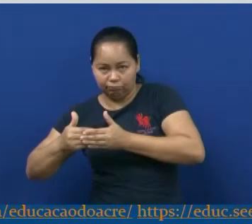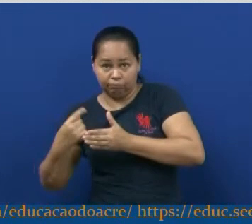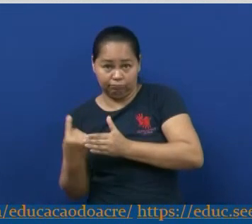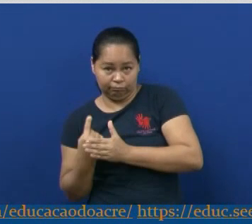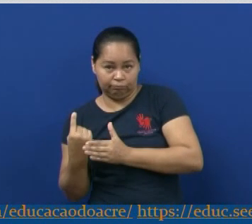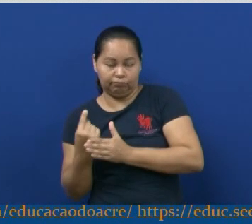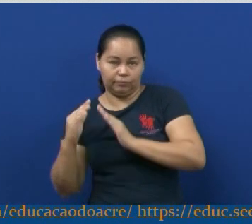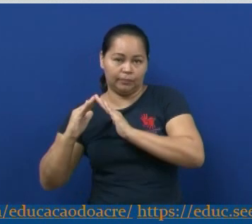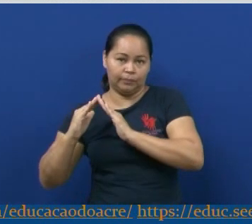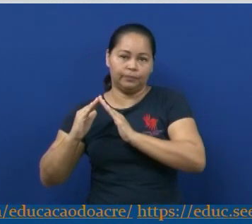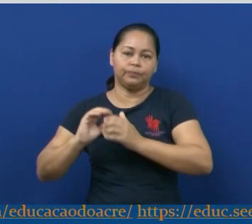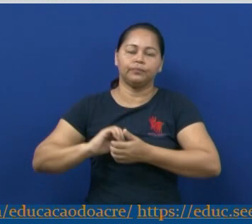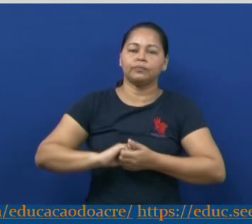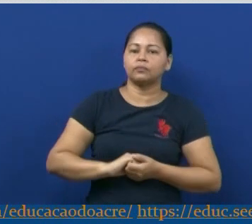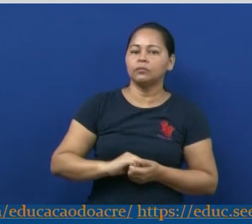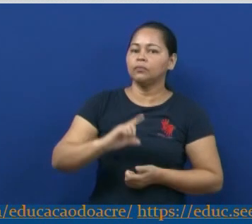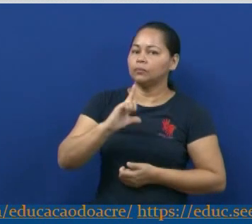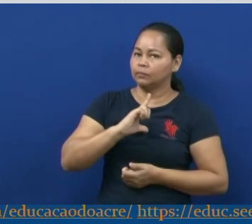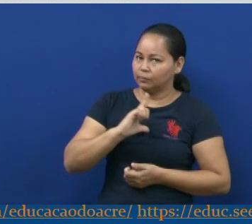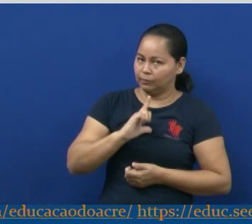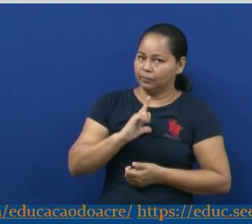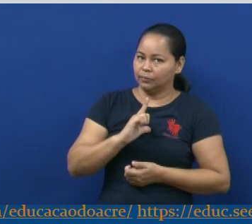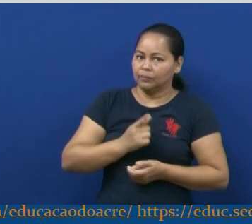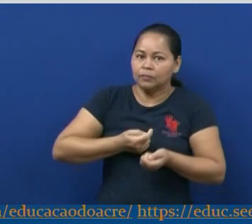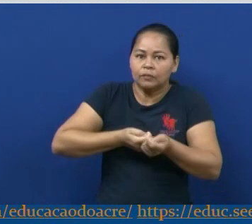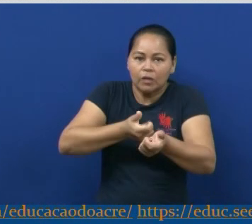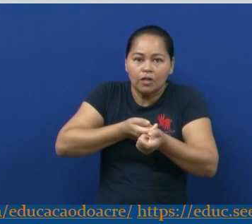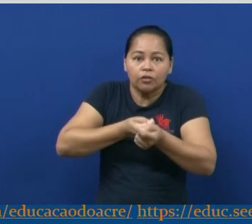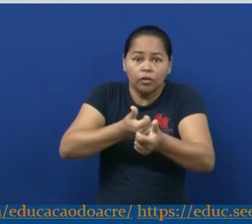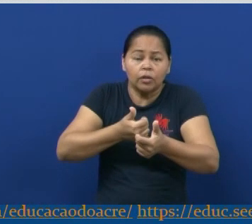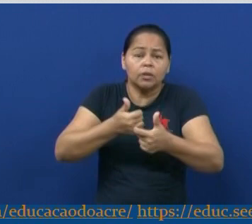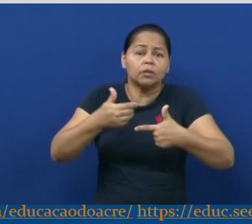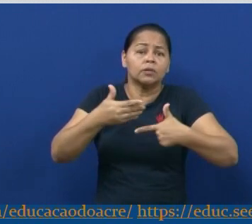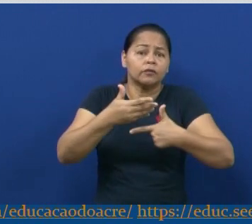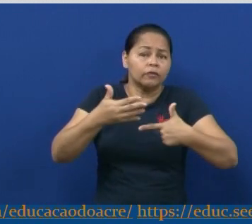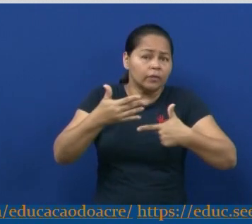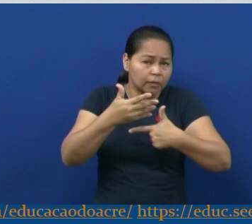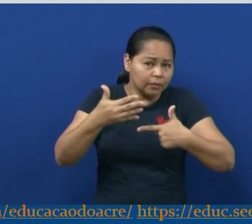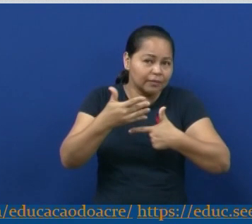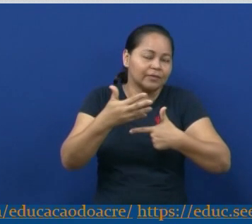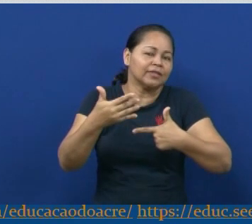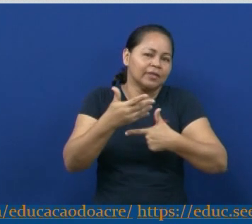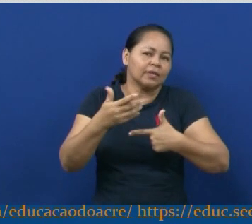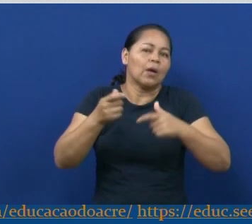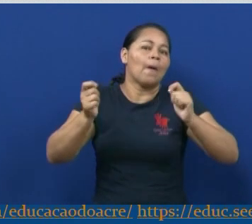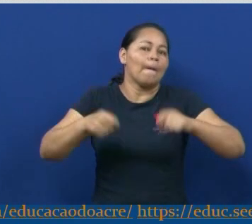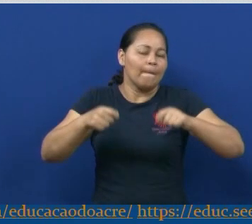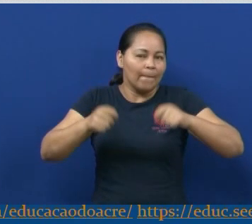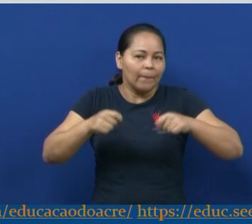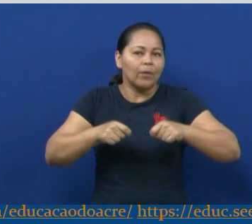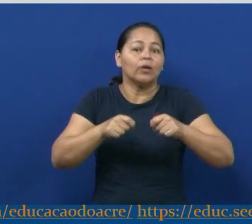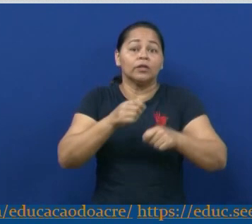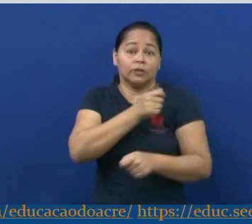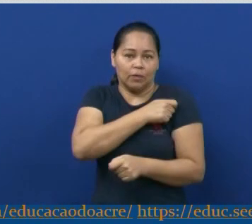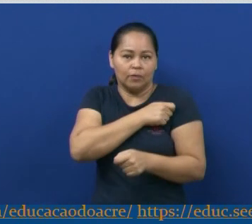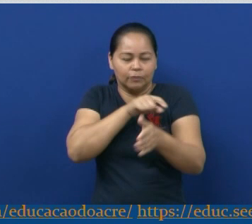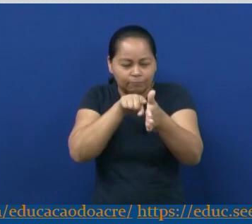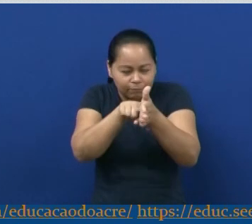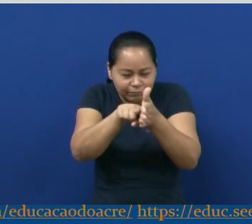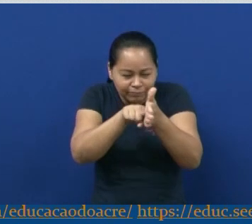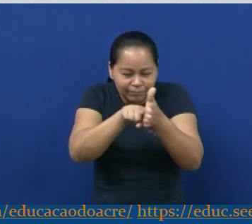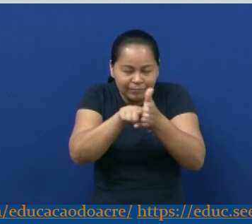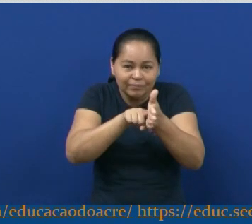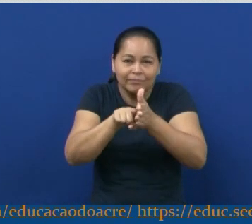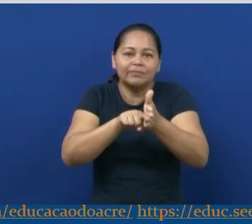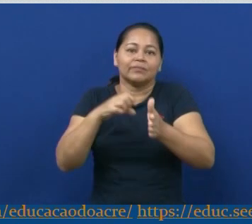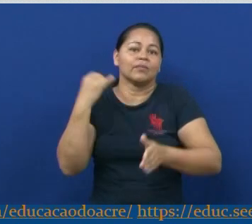Nós temos aqui algumas dicas de filmes que estão disponíveis na Netflix, que você, aluno, pode pesquisar, que é importante,